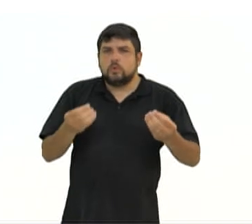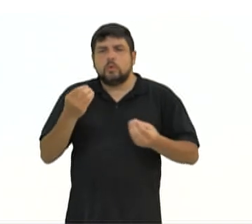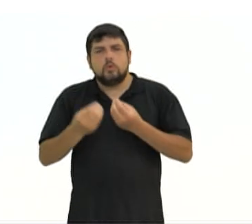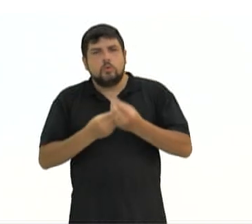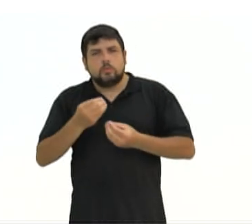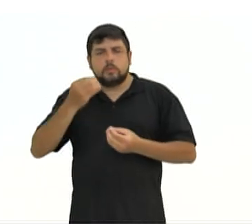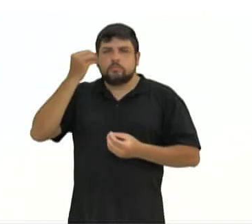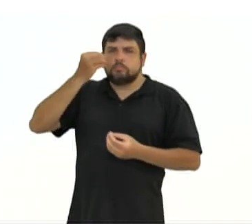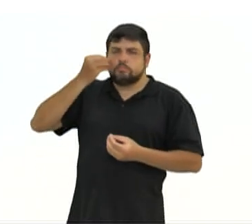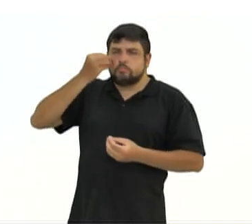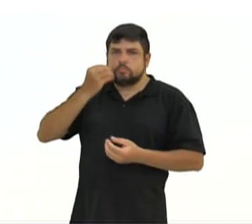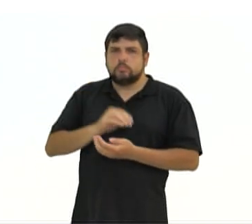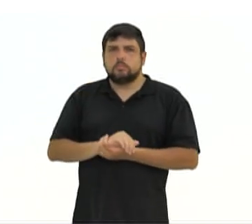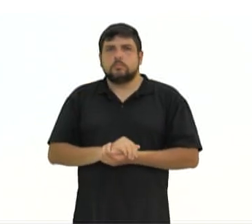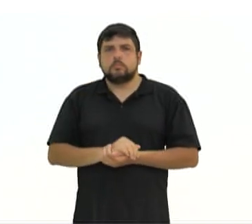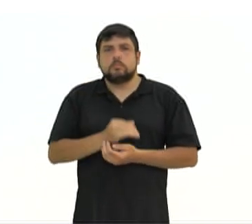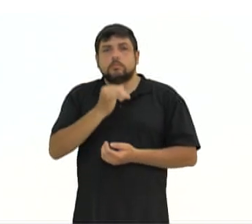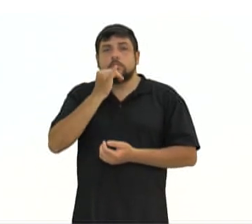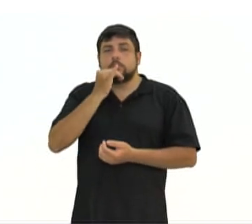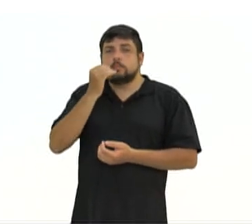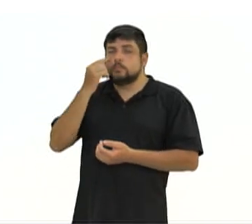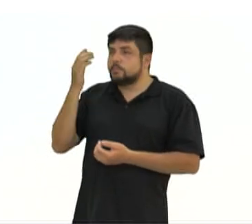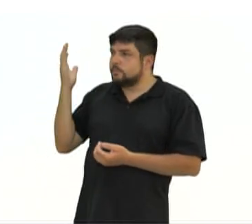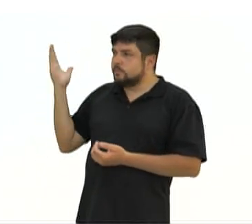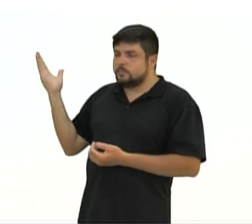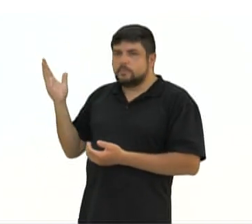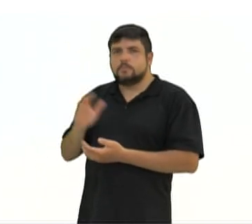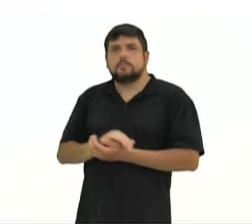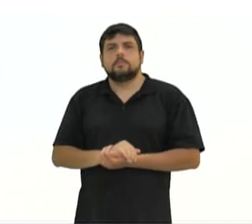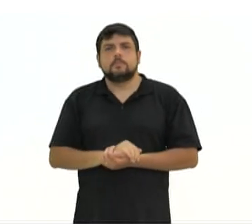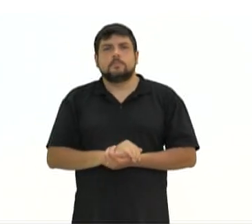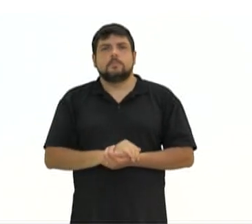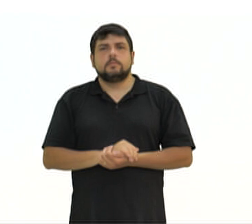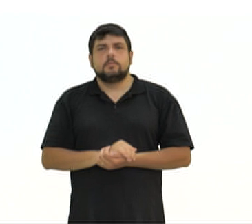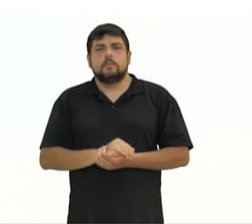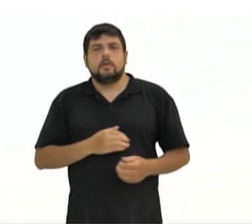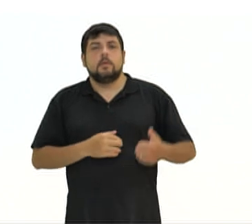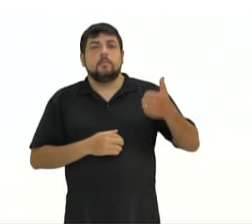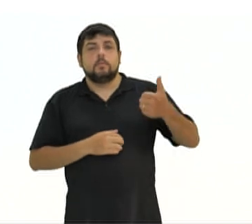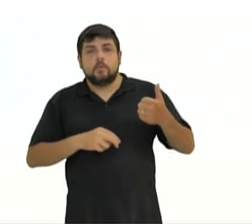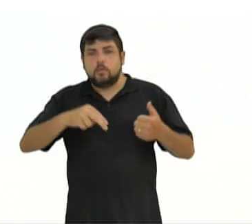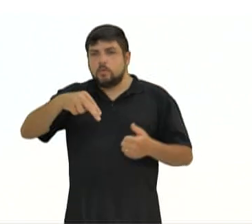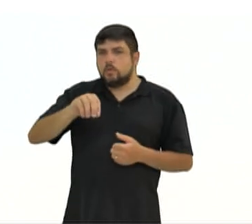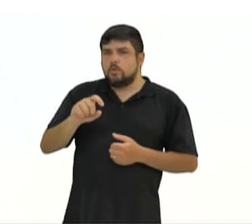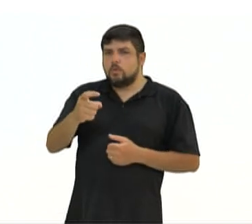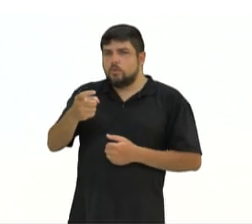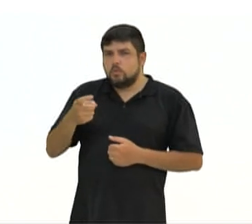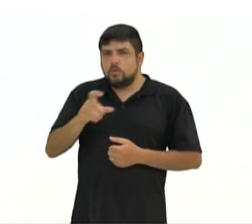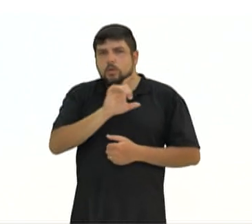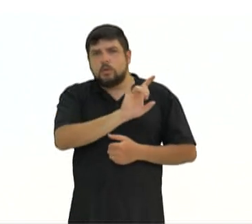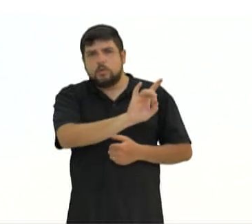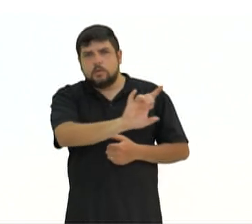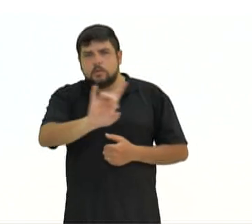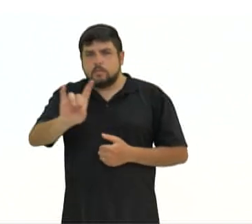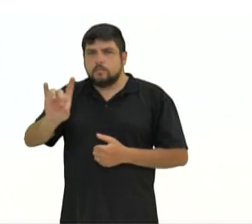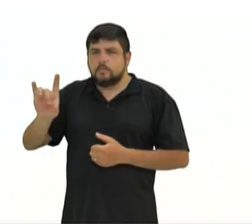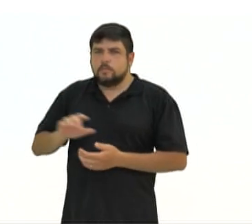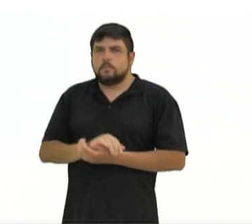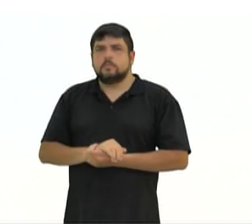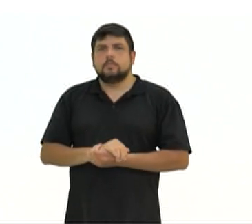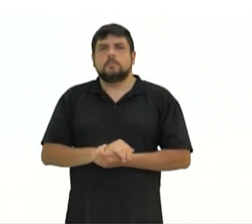tentativas. Vamos ver esse exemplo aqui, ó. Então, nessa equação, primeiro passo, determinar o NOx de todos os elementos das substâncias dos reagentes e